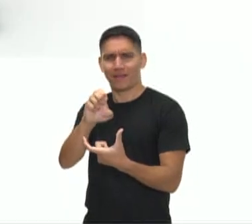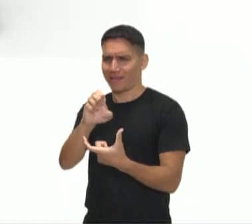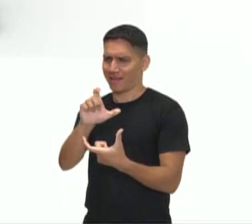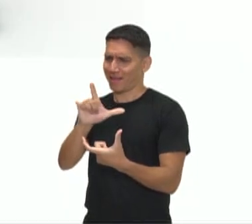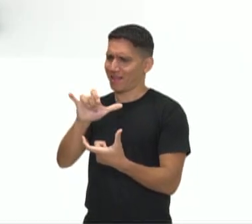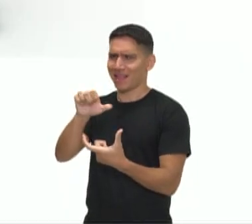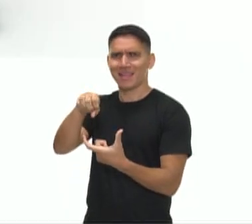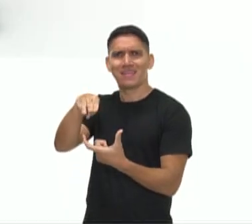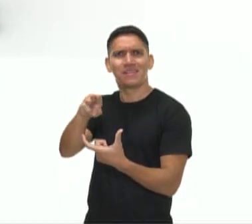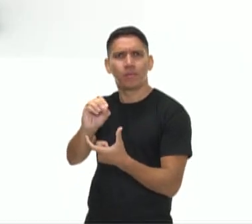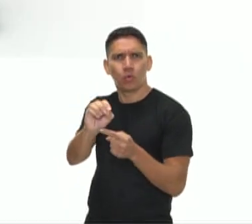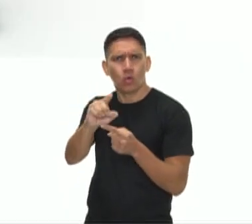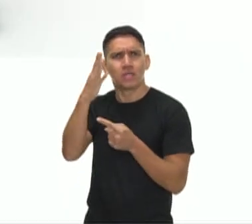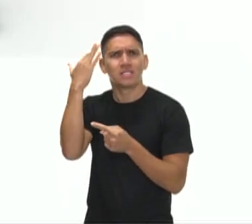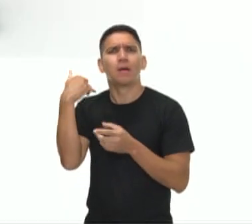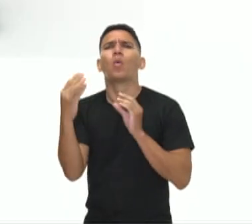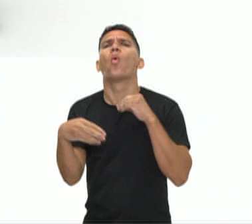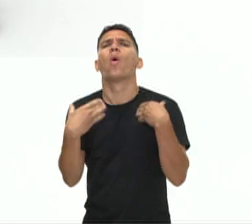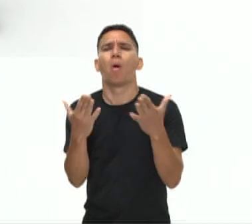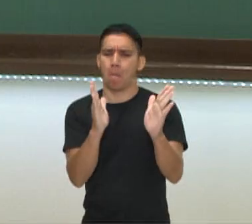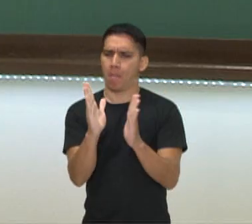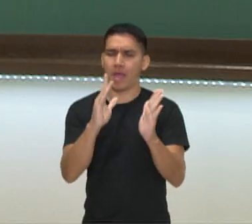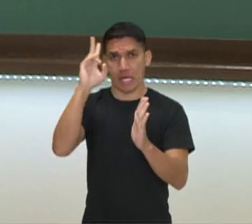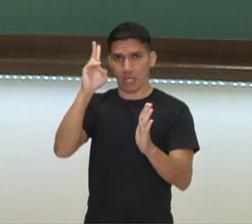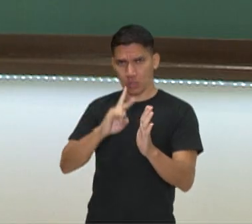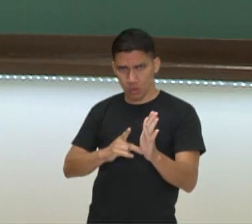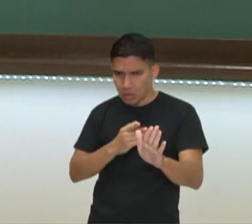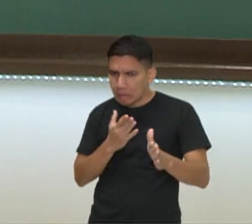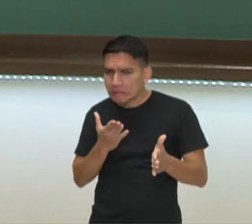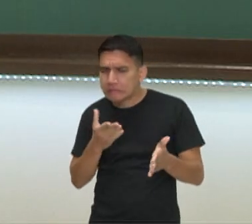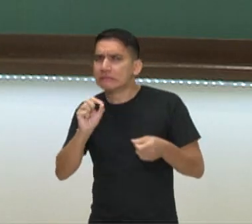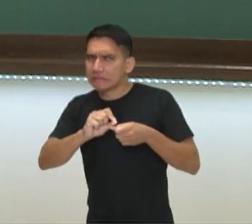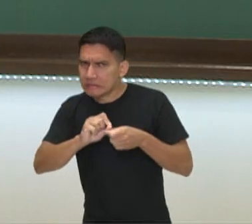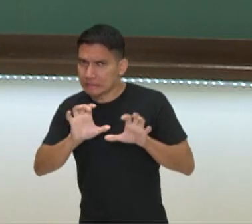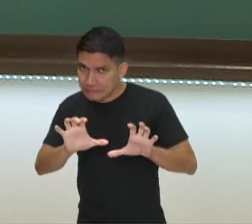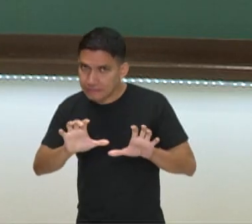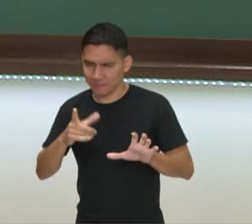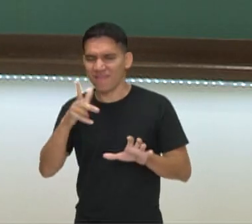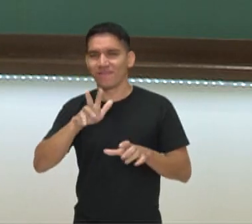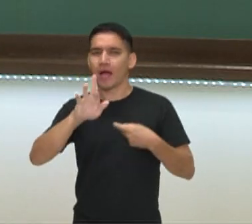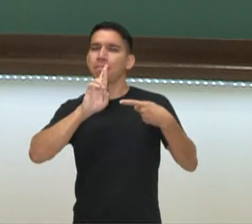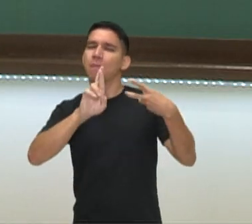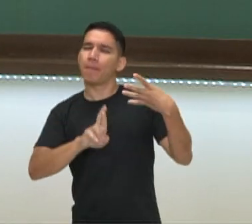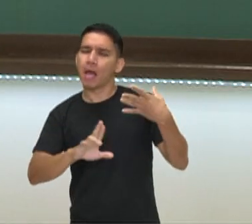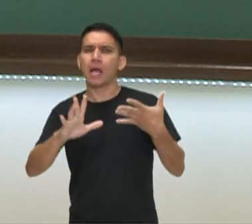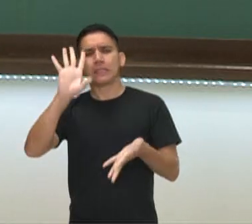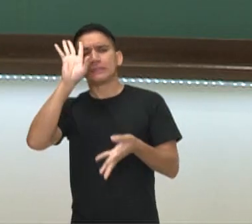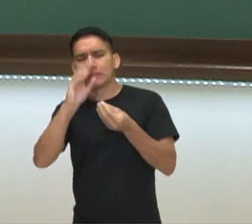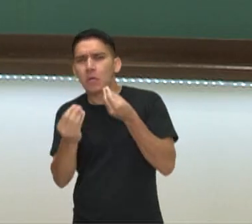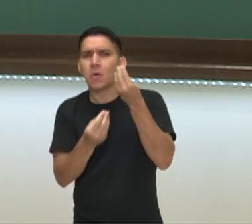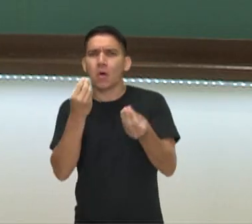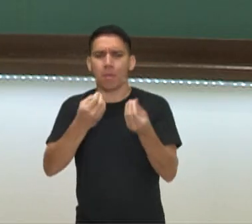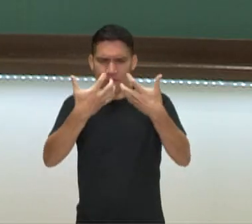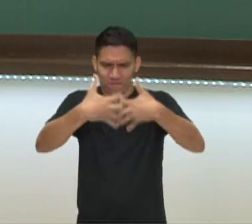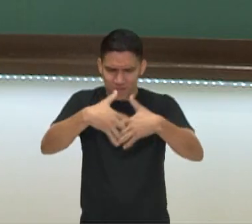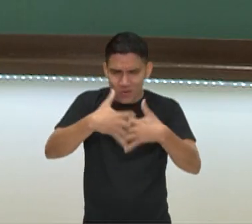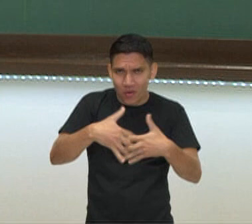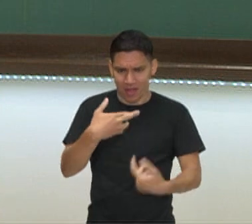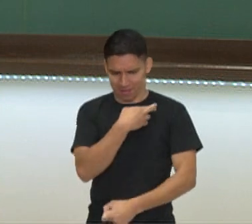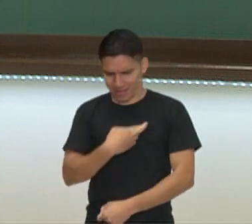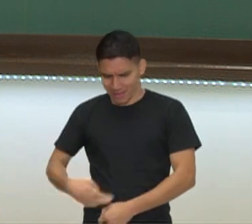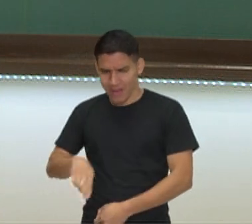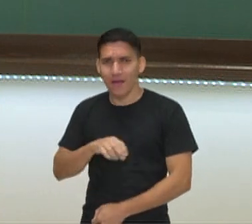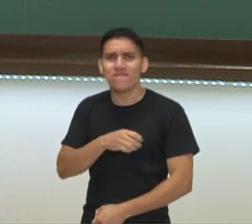qual período histórico ele foi praticado? Vamos responder essas questões na aula de hoje? Vamos compreender melhor essa República Velha, esse primeiro momento